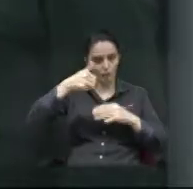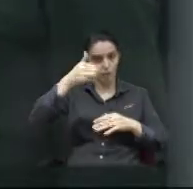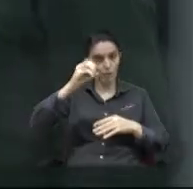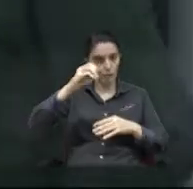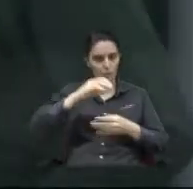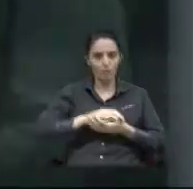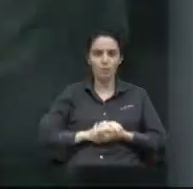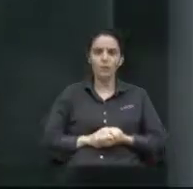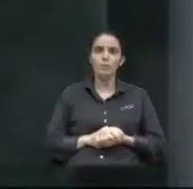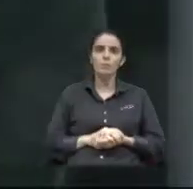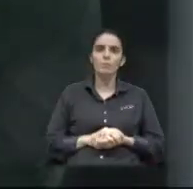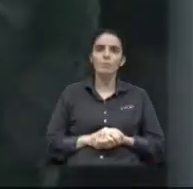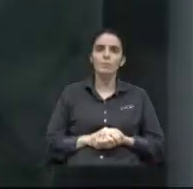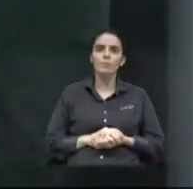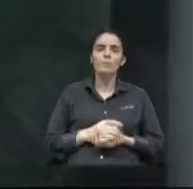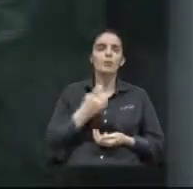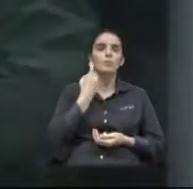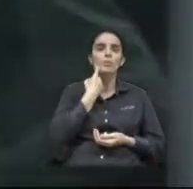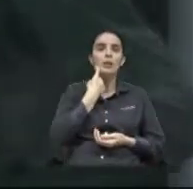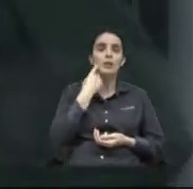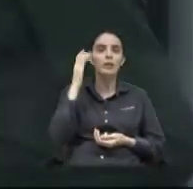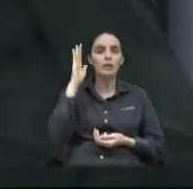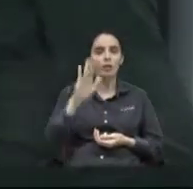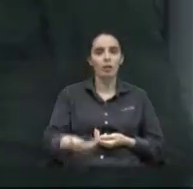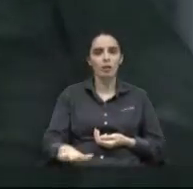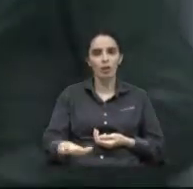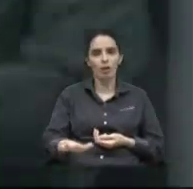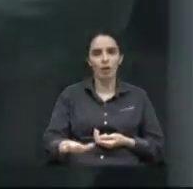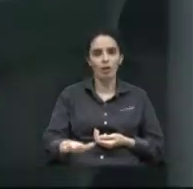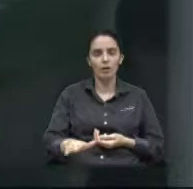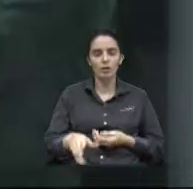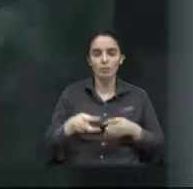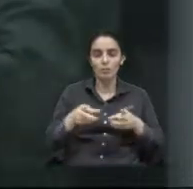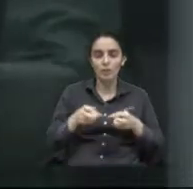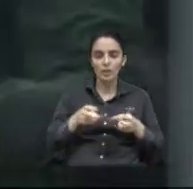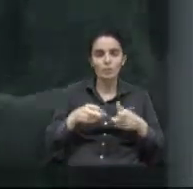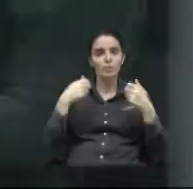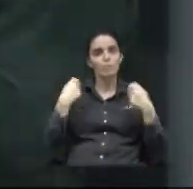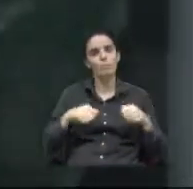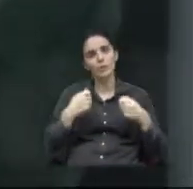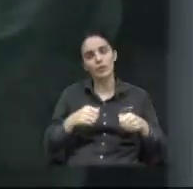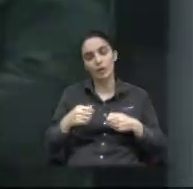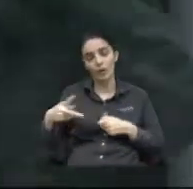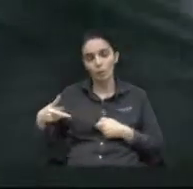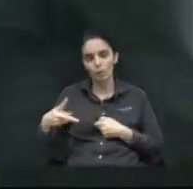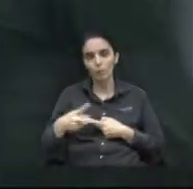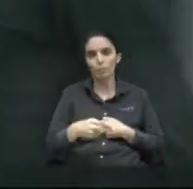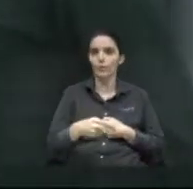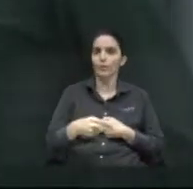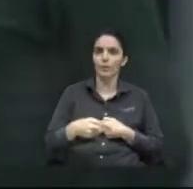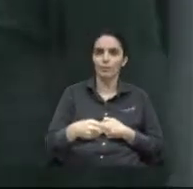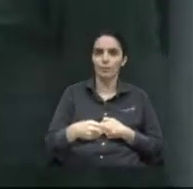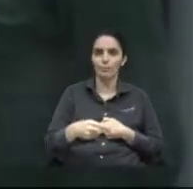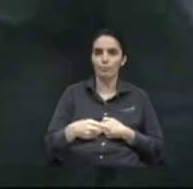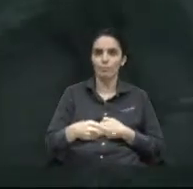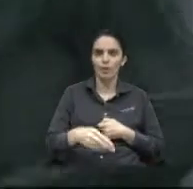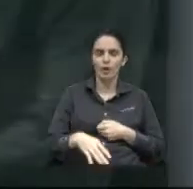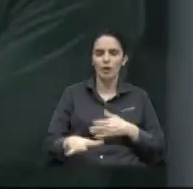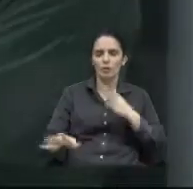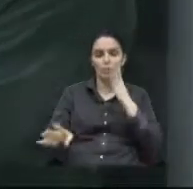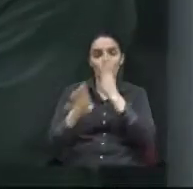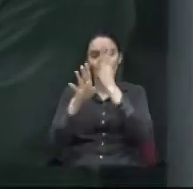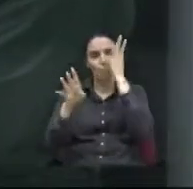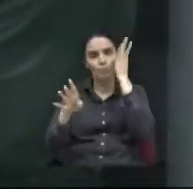numa sexta-feira à tarde, descobriu que era necessário uma cirurgia de extrema urgência. Alguns dias demorou para descobrir a